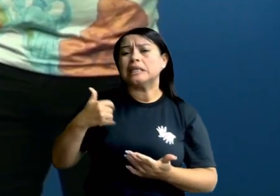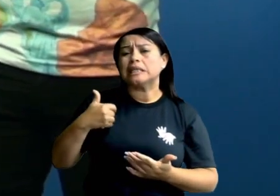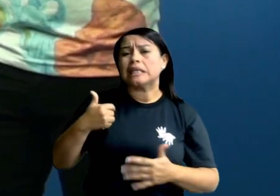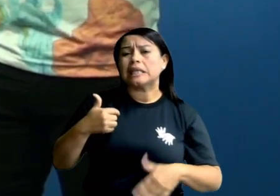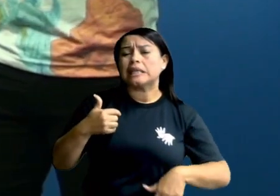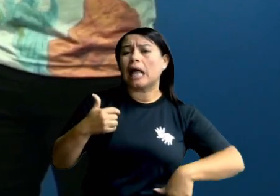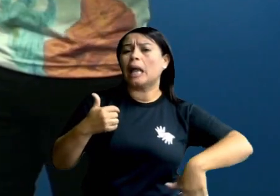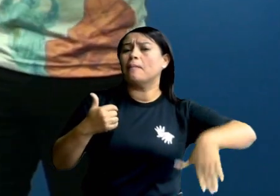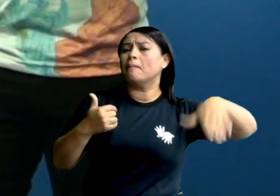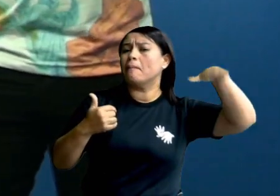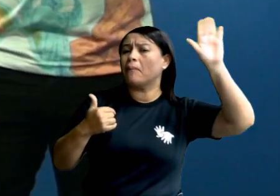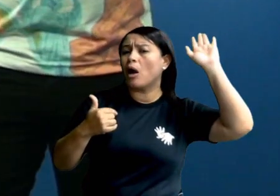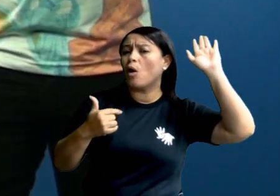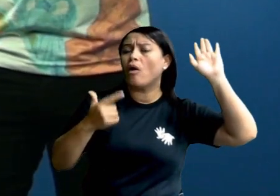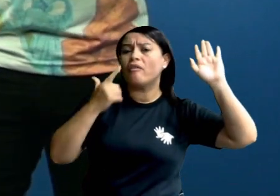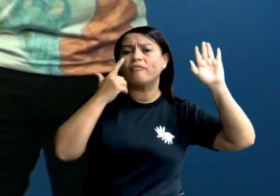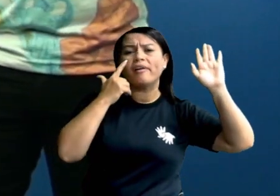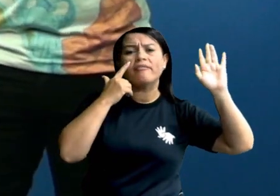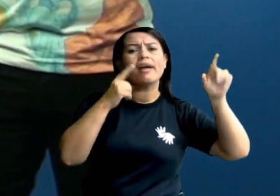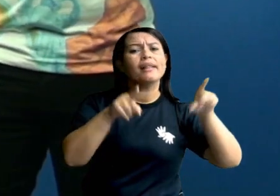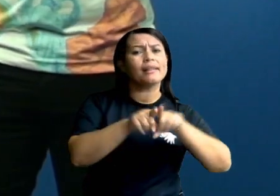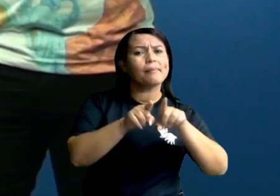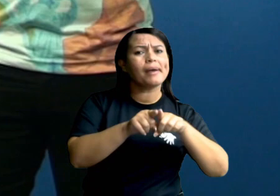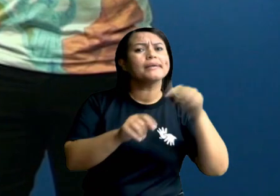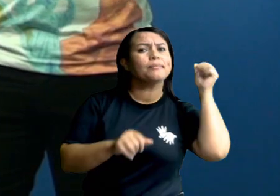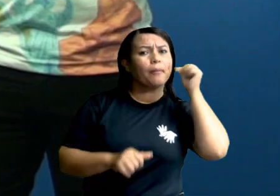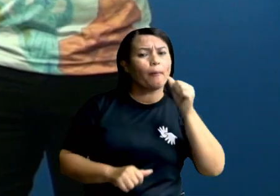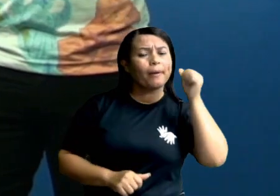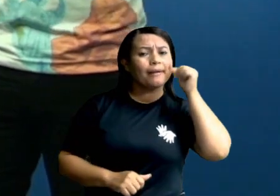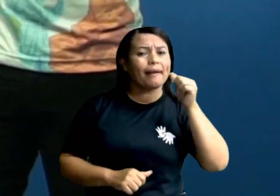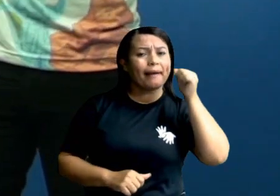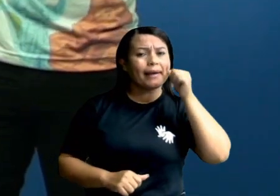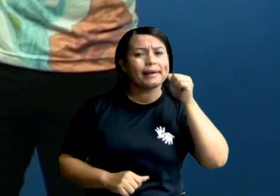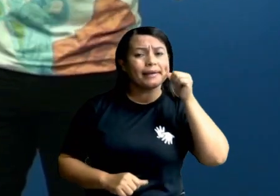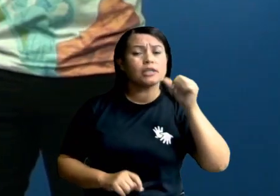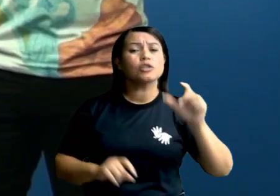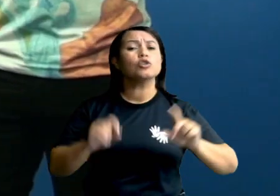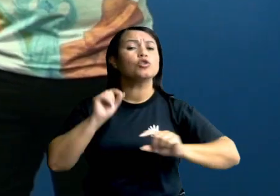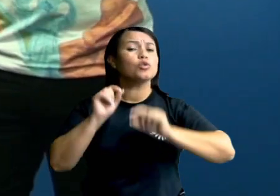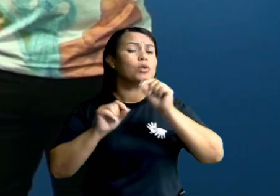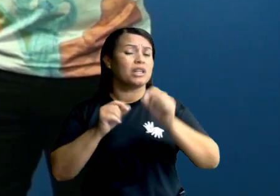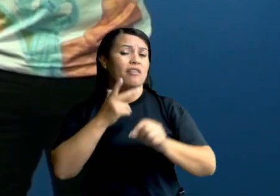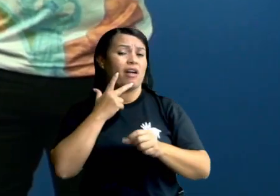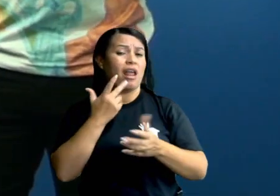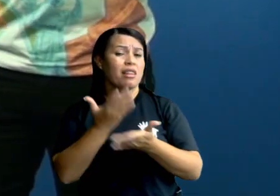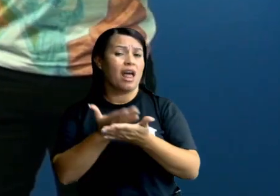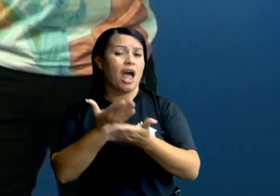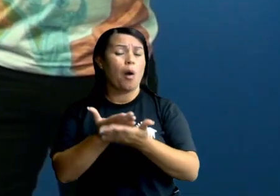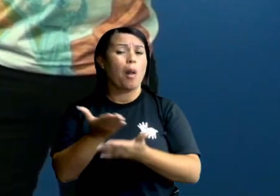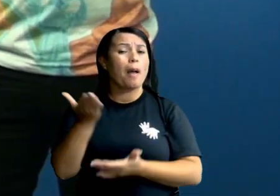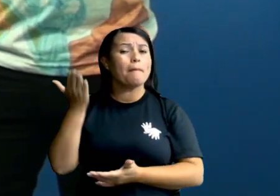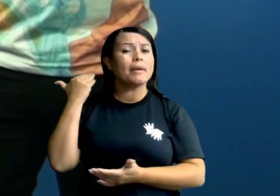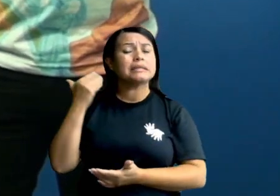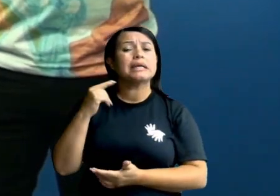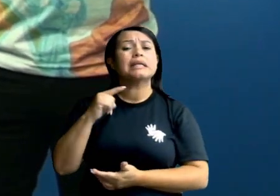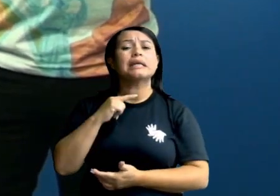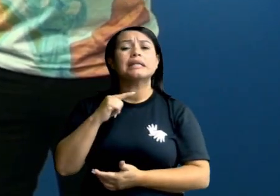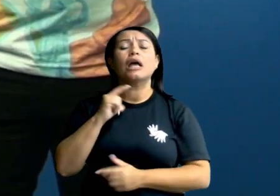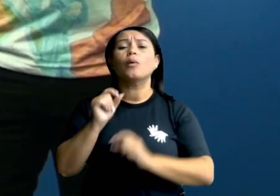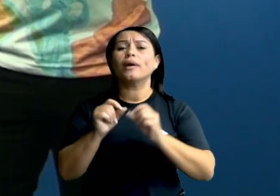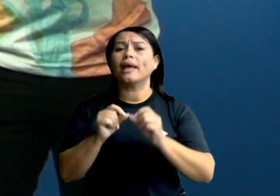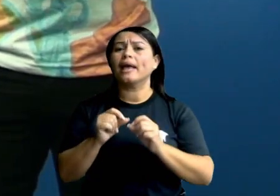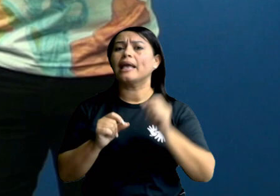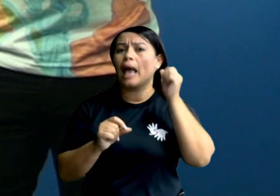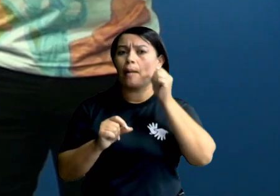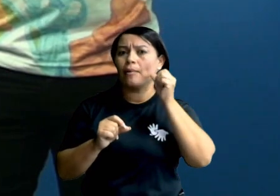idade maior, você vai ter uma predominância de mulheres, né? E isso tem a ver com o que a gente falou na aula passada, onde a expectativa de vida da